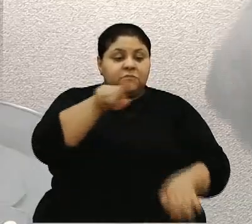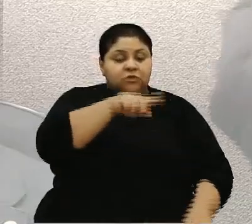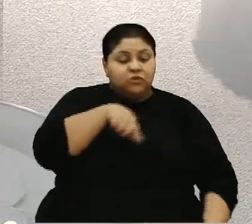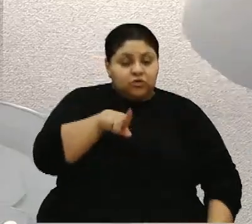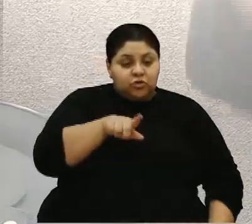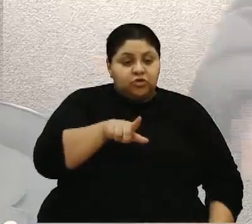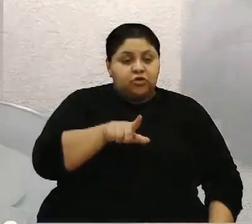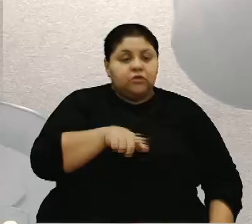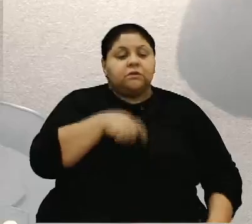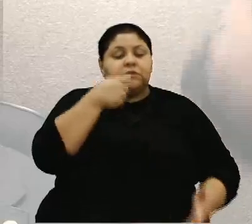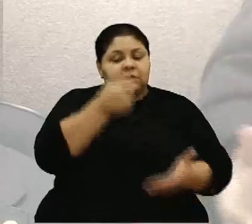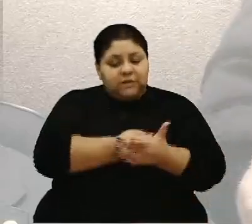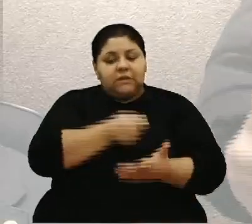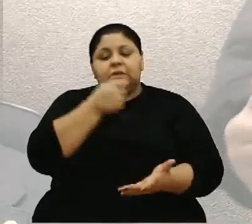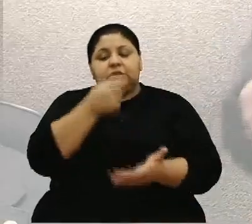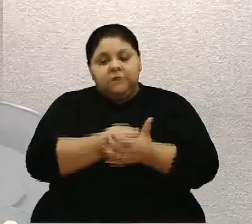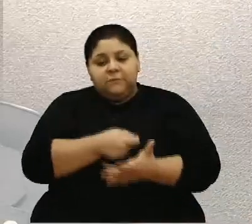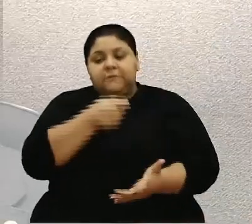de tentarmos,